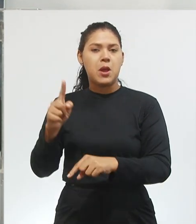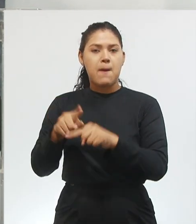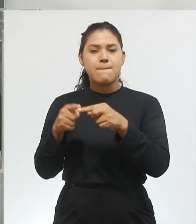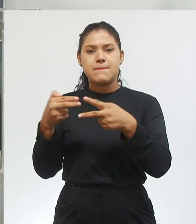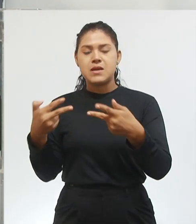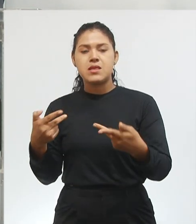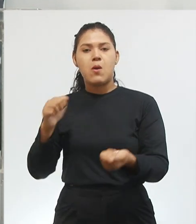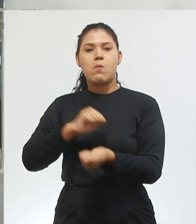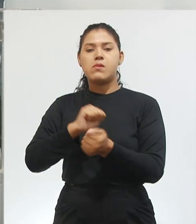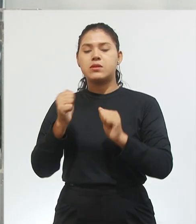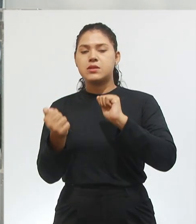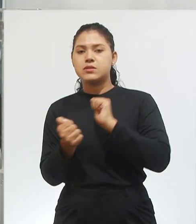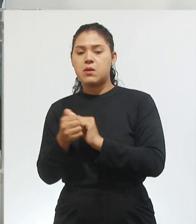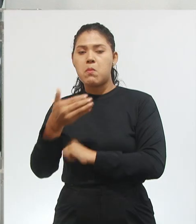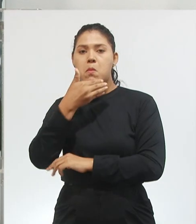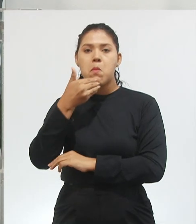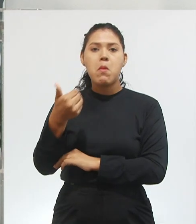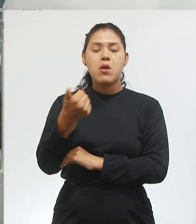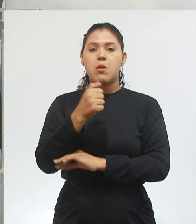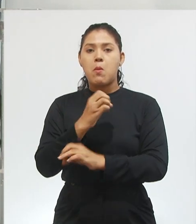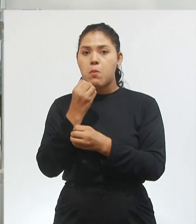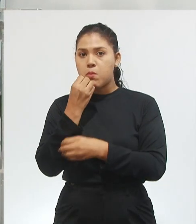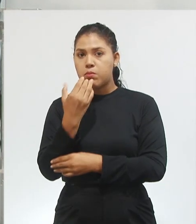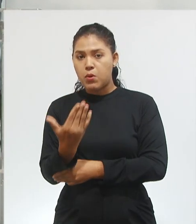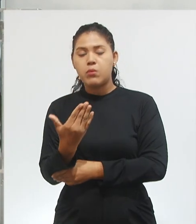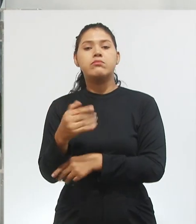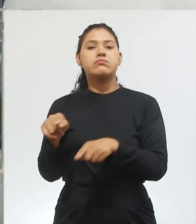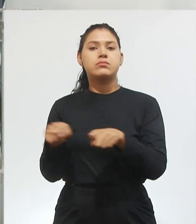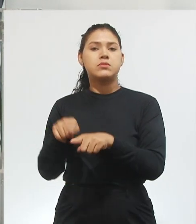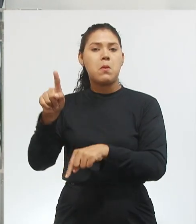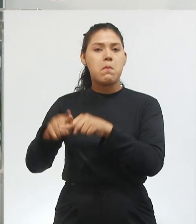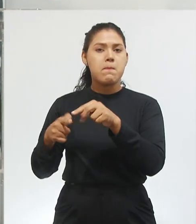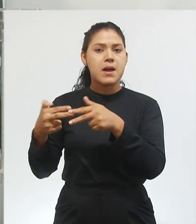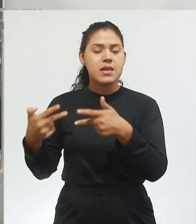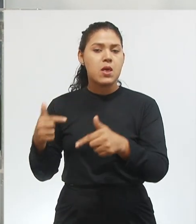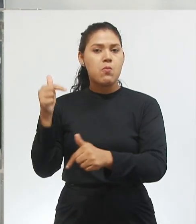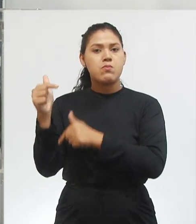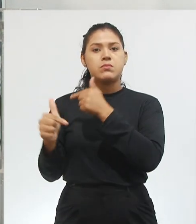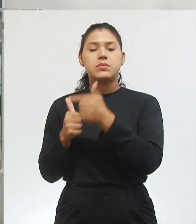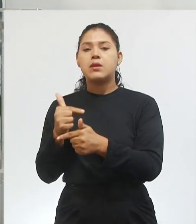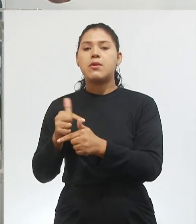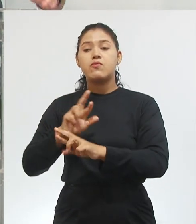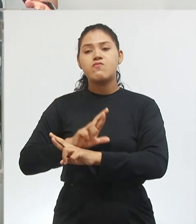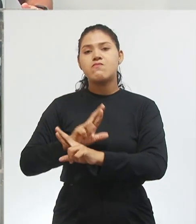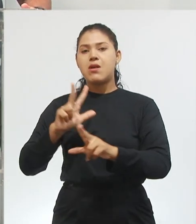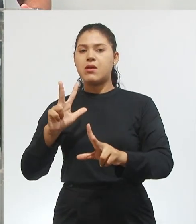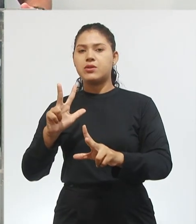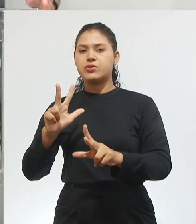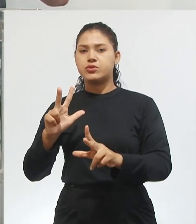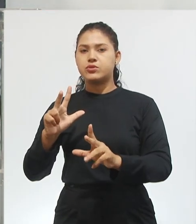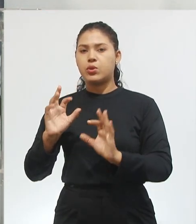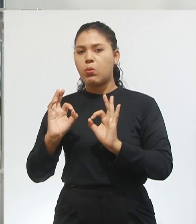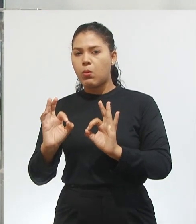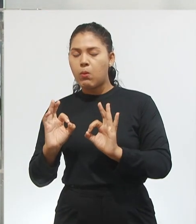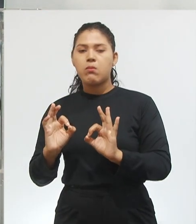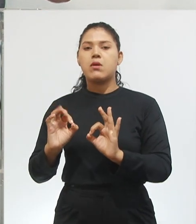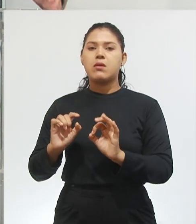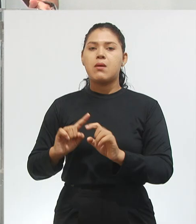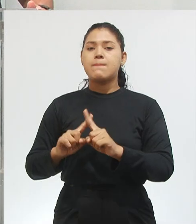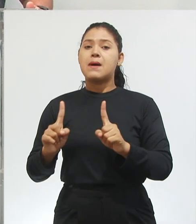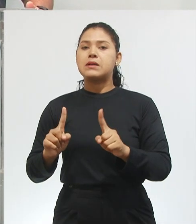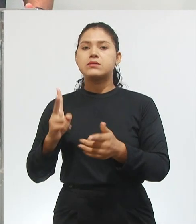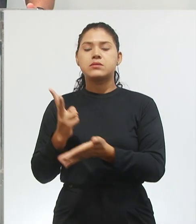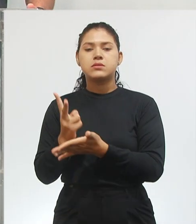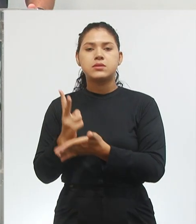um processo um serviço bom um produto um processo um serviço que tem um diferencial dos demais concorrentes mas também